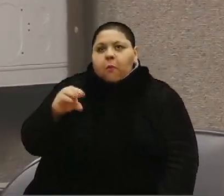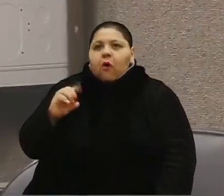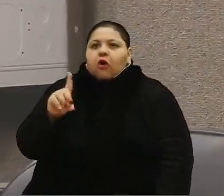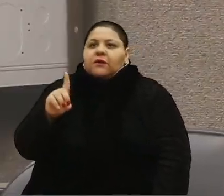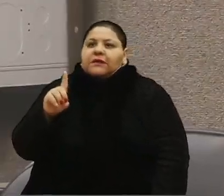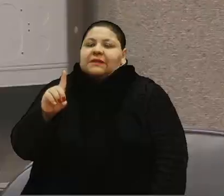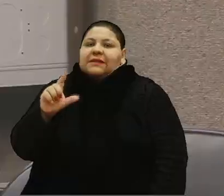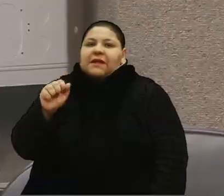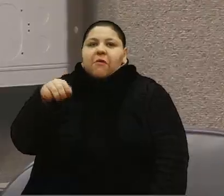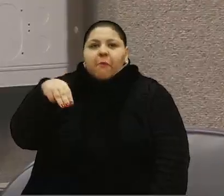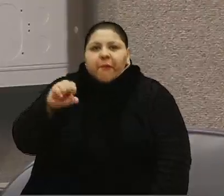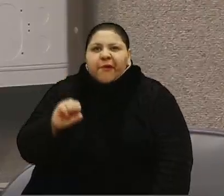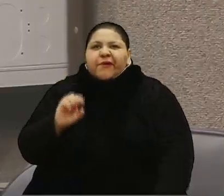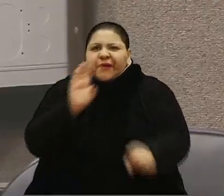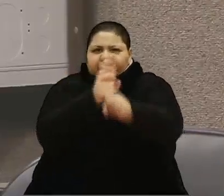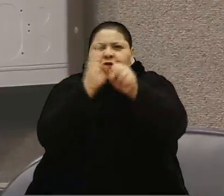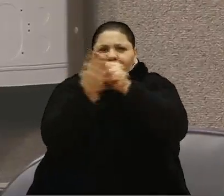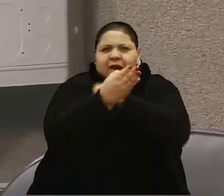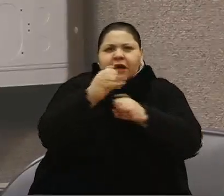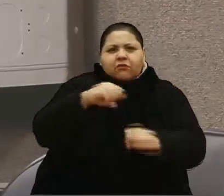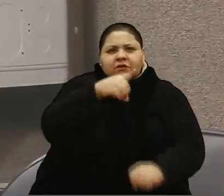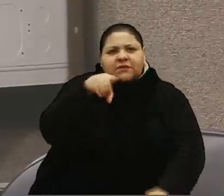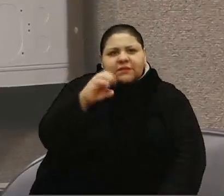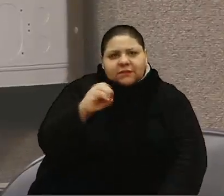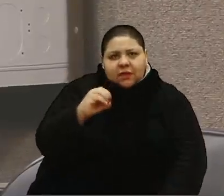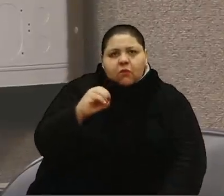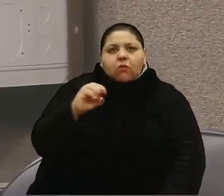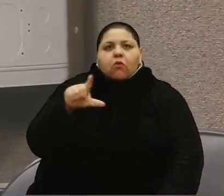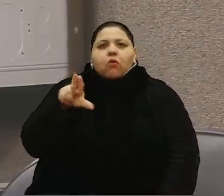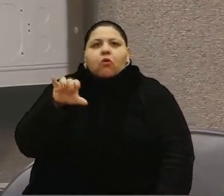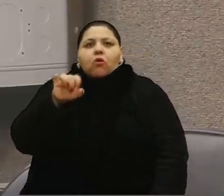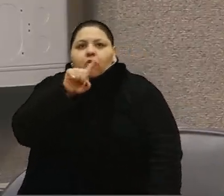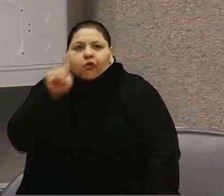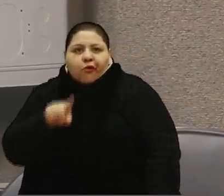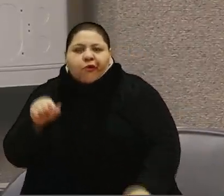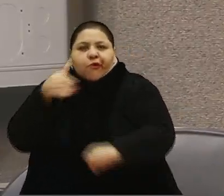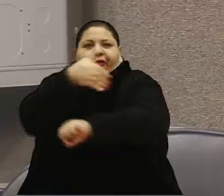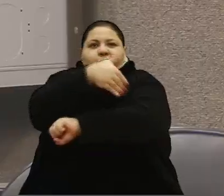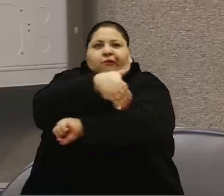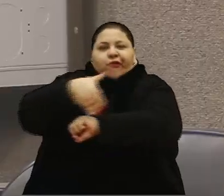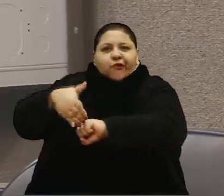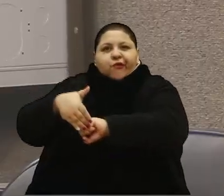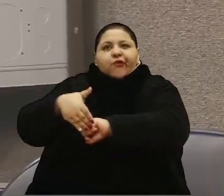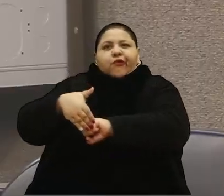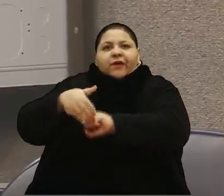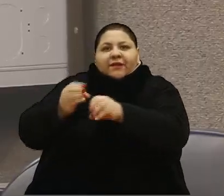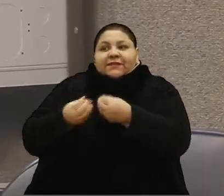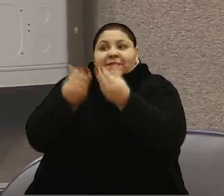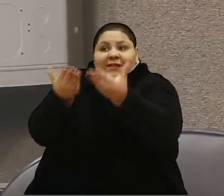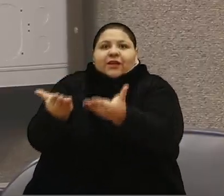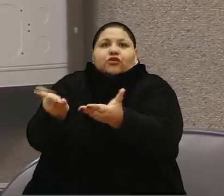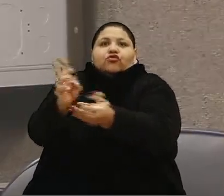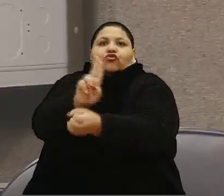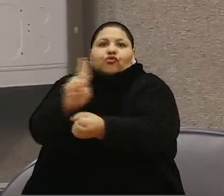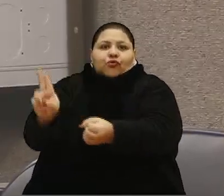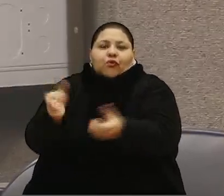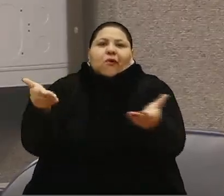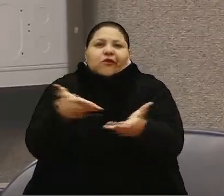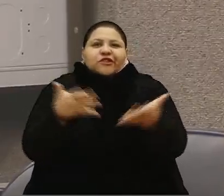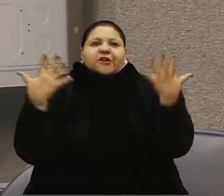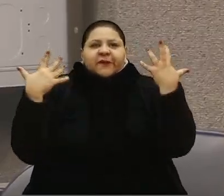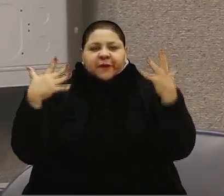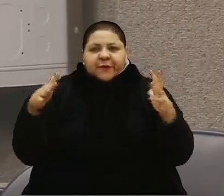denominando ali no bairro São Luís a rua com o seu nome. E hoje a gente tem que cumprimentar